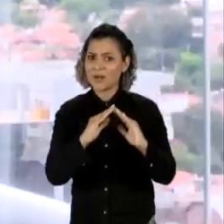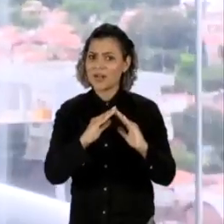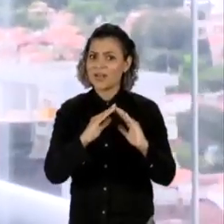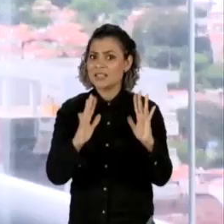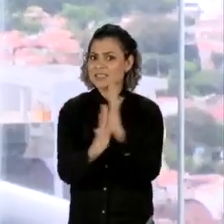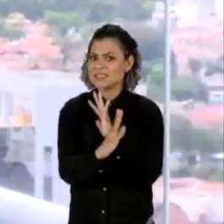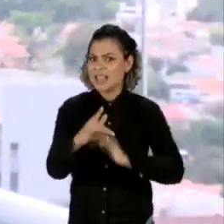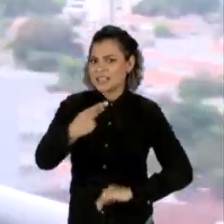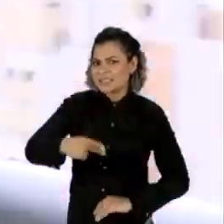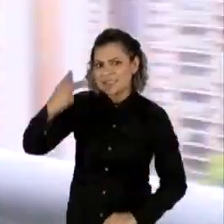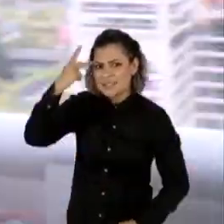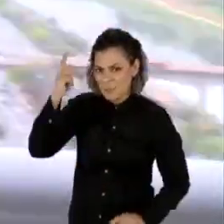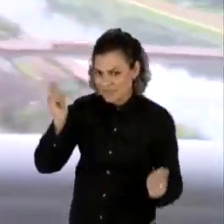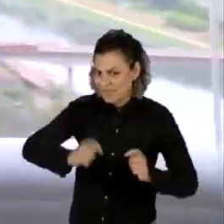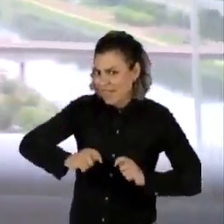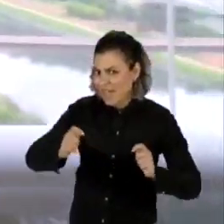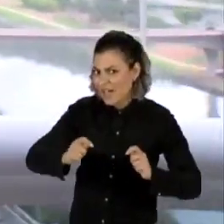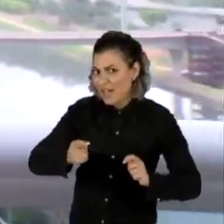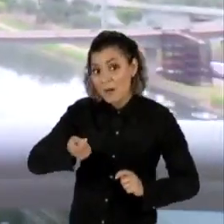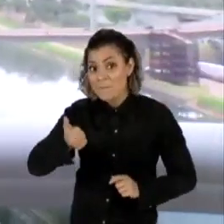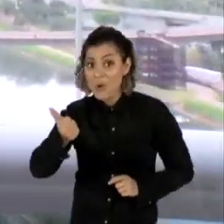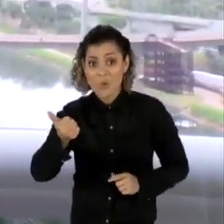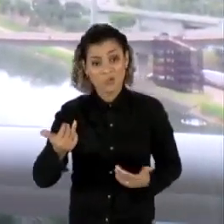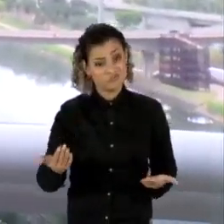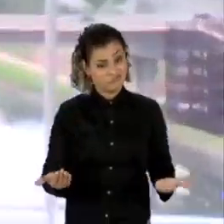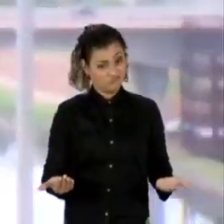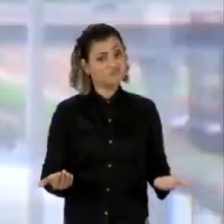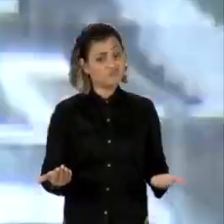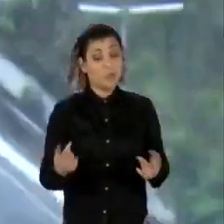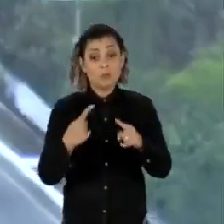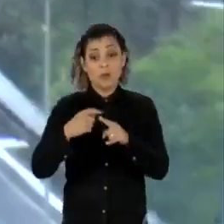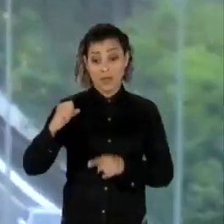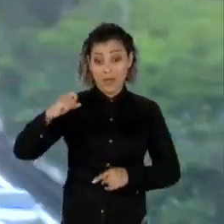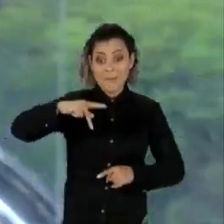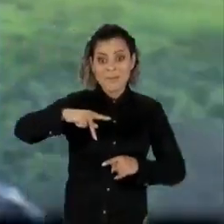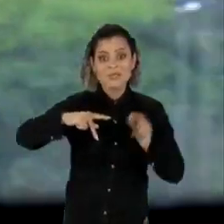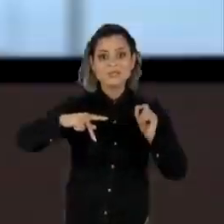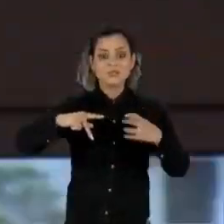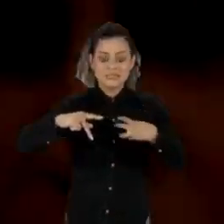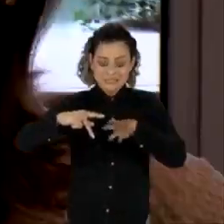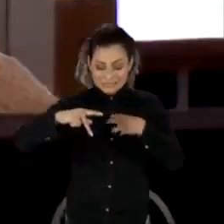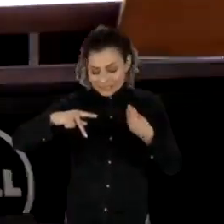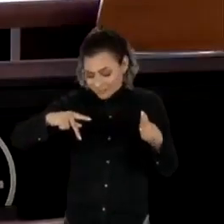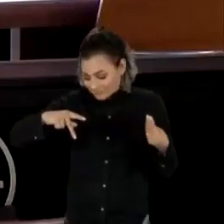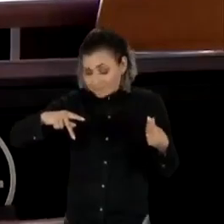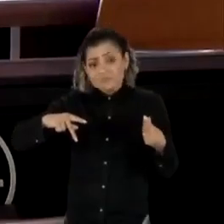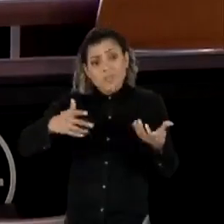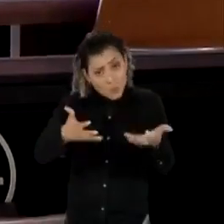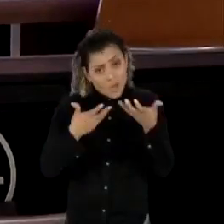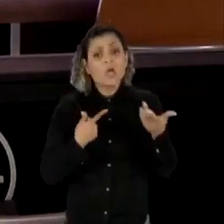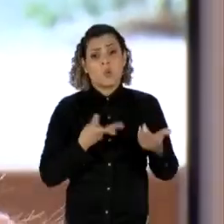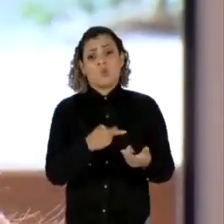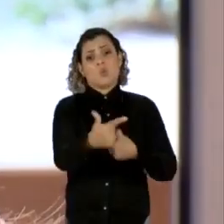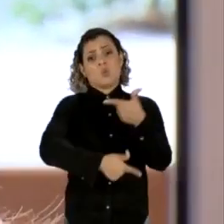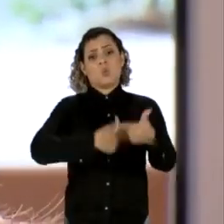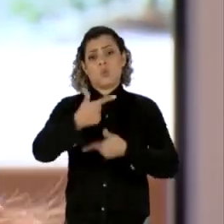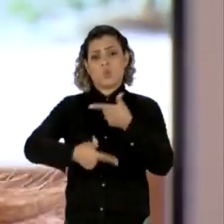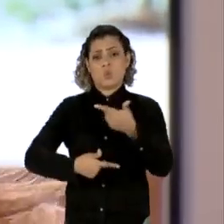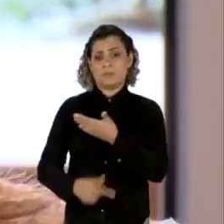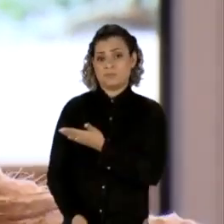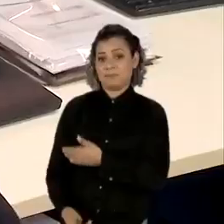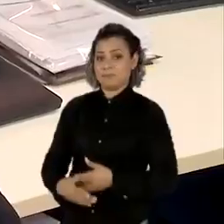como são paulo isso tudo era pouco depois que se aposentou ela sentia que ainda podia continuar trabalhando